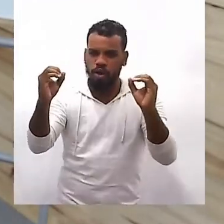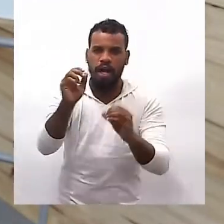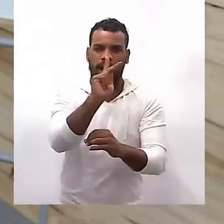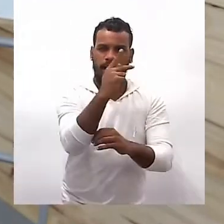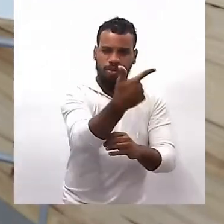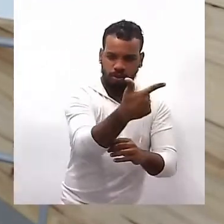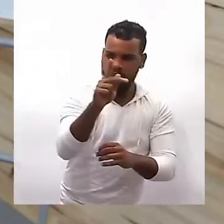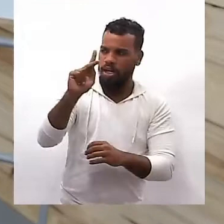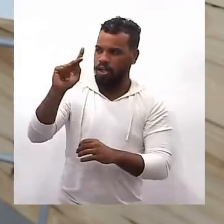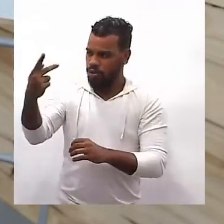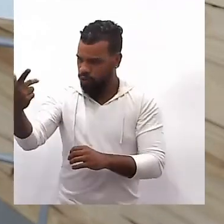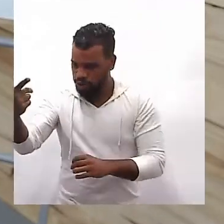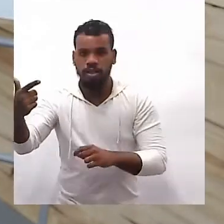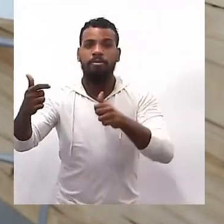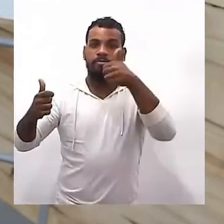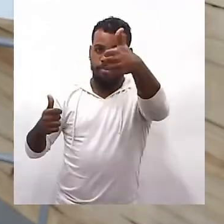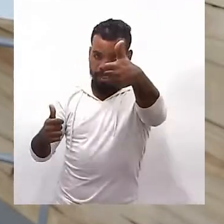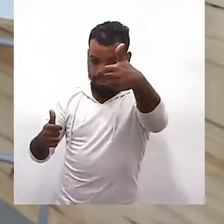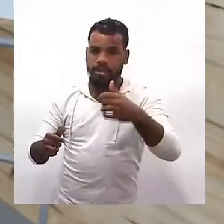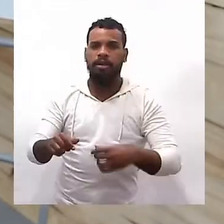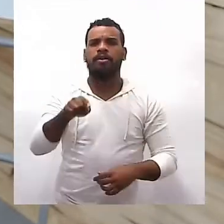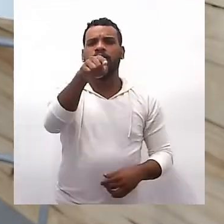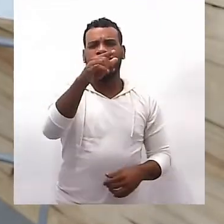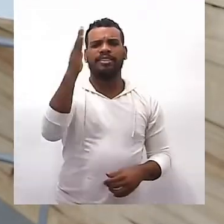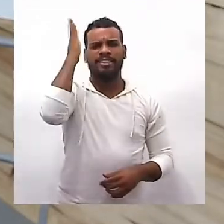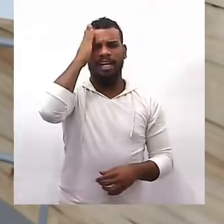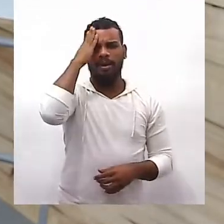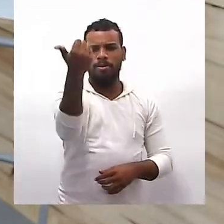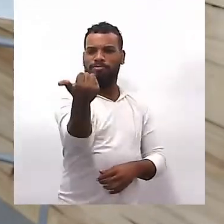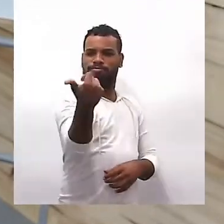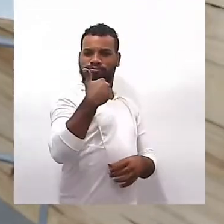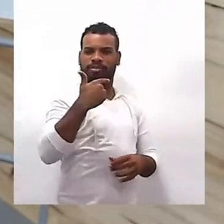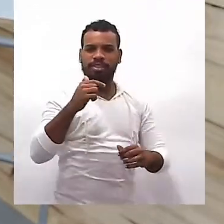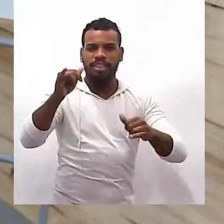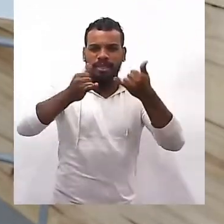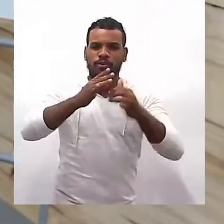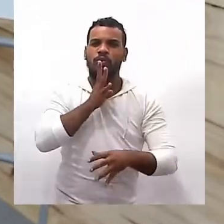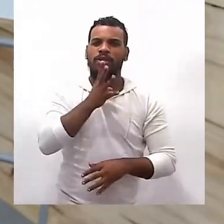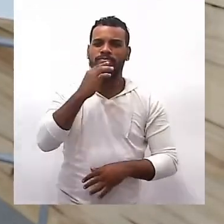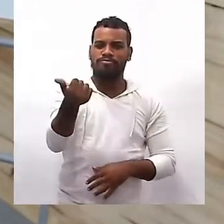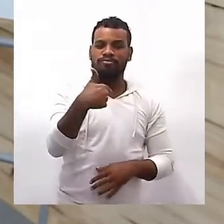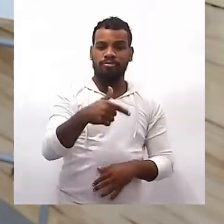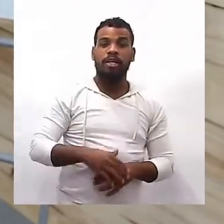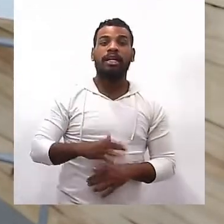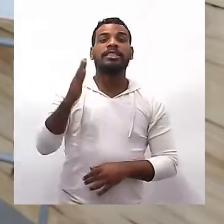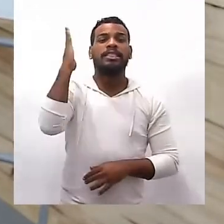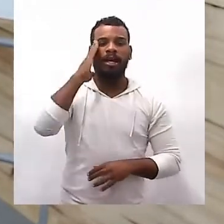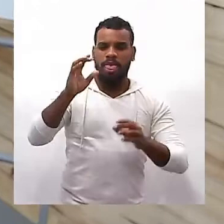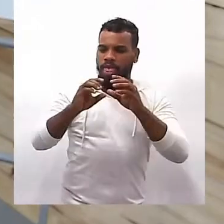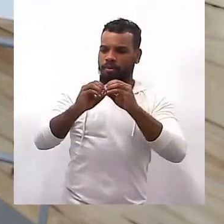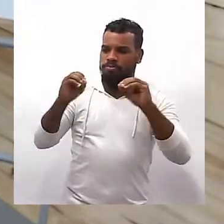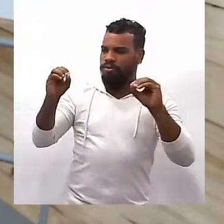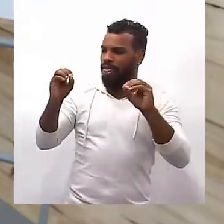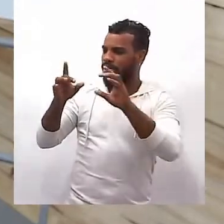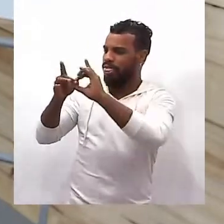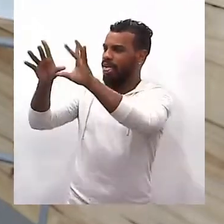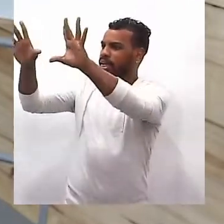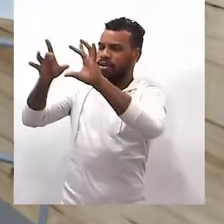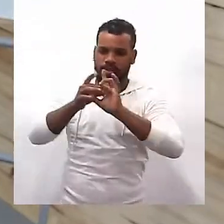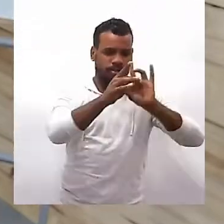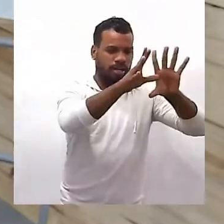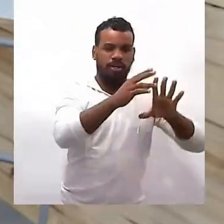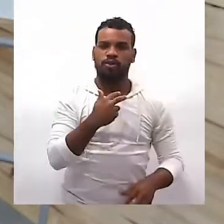2H2. Vocês que sabem mais química do que eu, sabem que esses hidrogênios eles não podem ficar soltos. Ah, André, mas por que